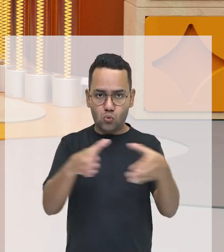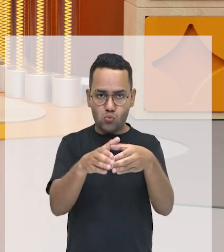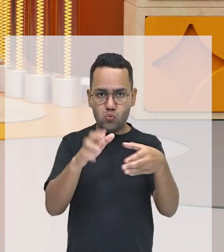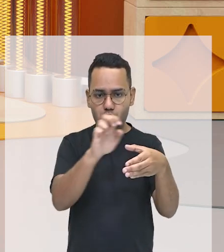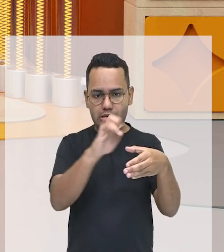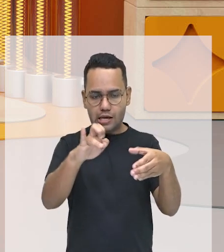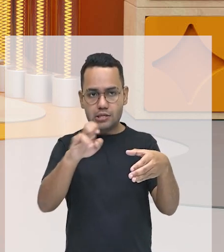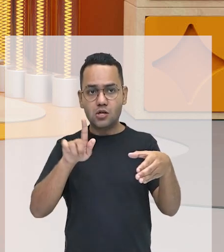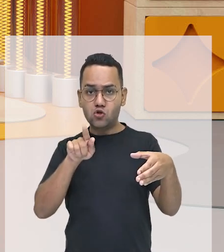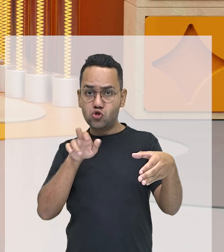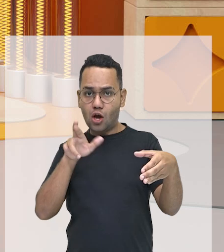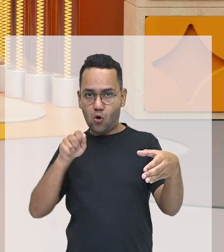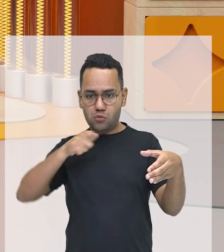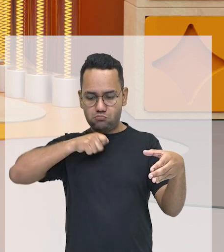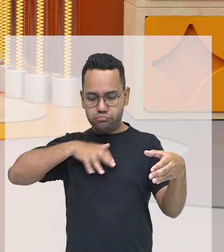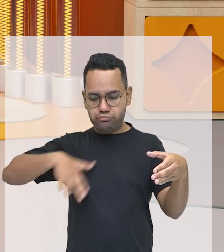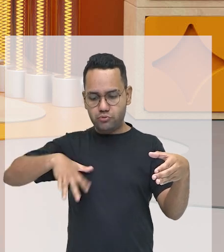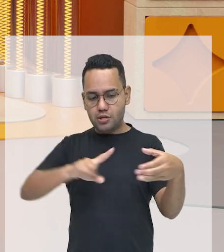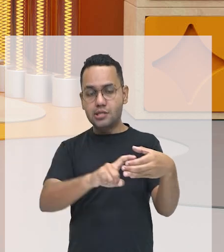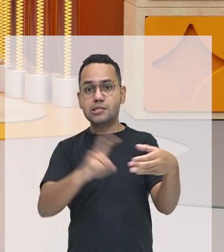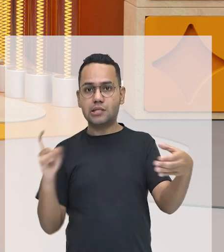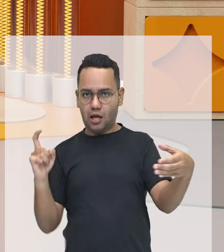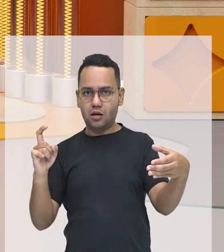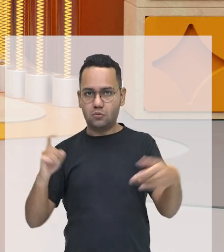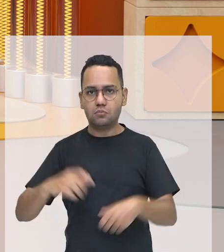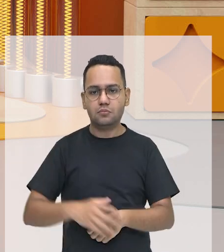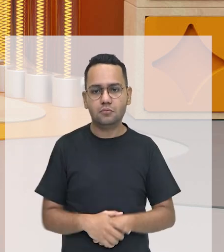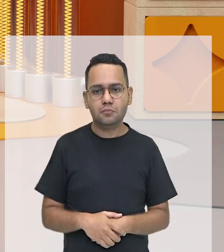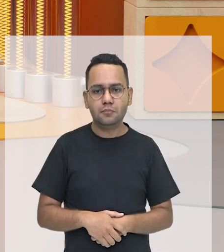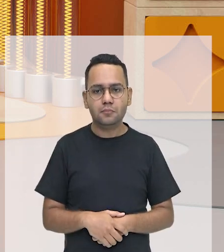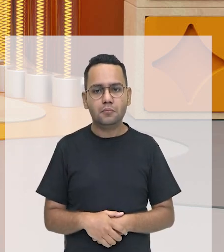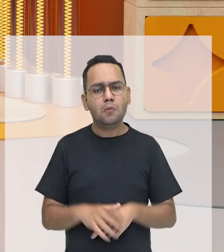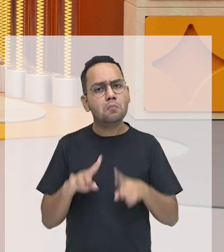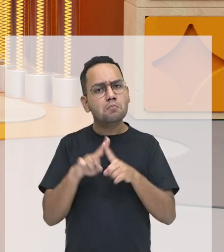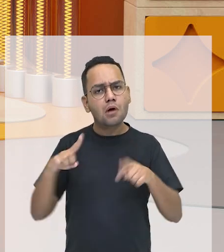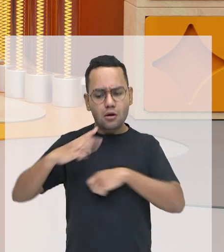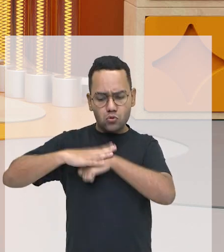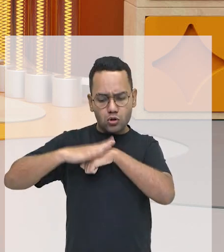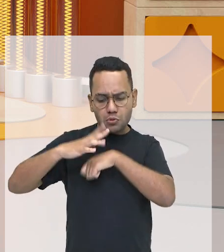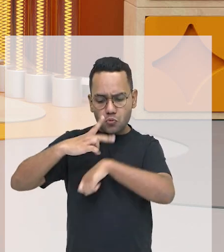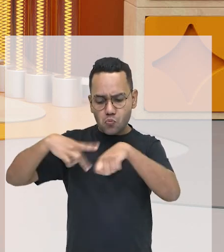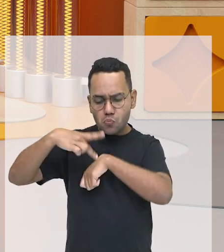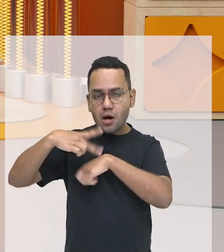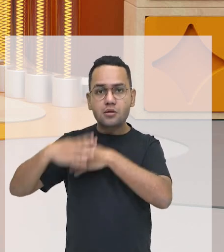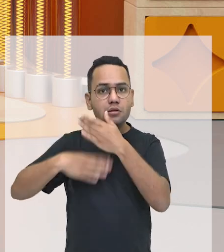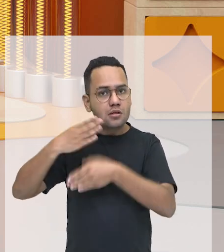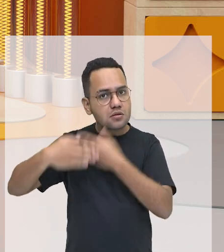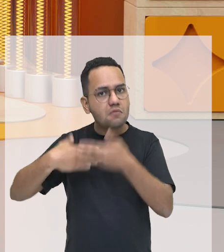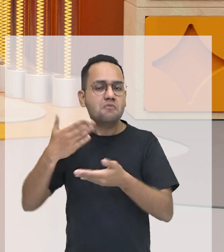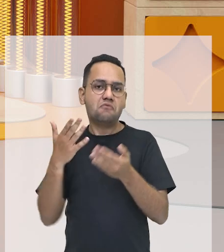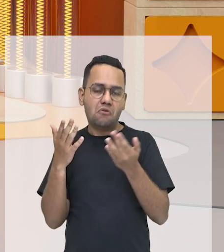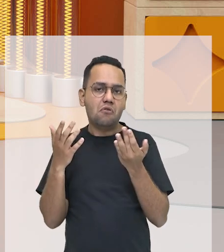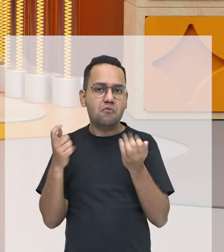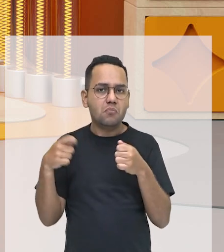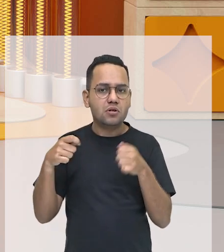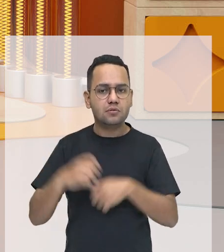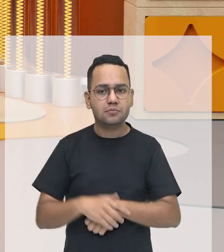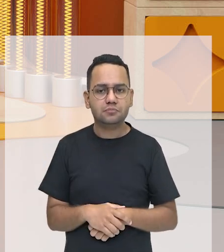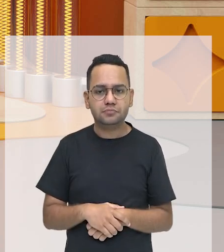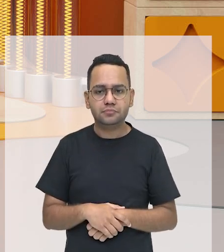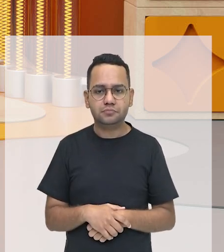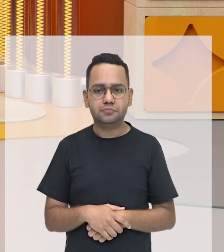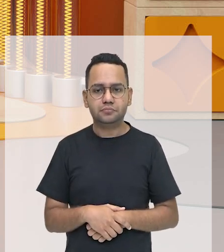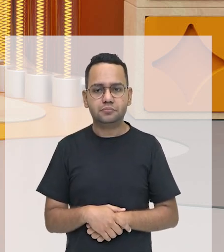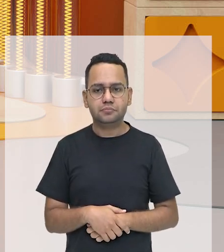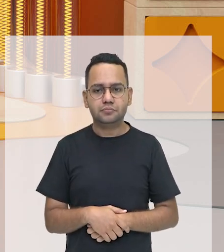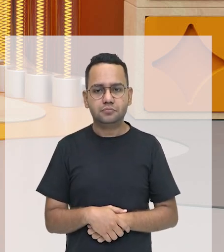a gente continua. E são países, gente, que realmente se desenvolvem, tá? Não tendo mais essa ligação e tentam,